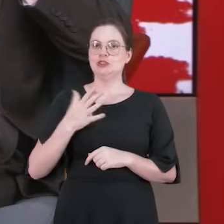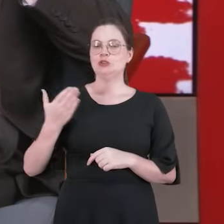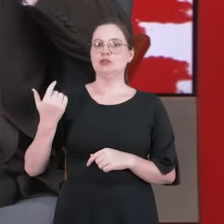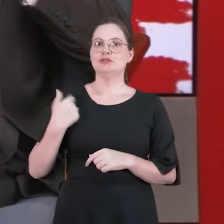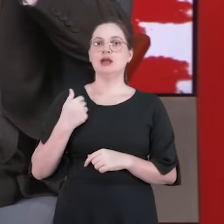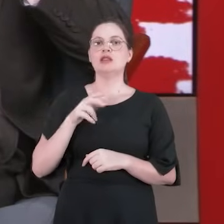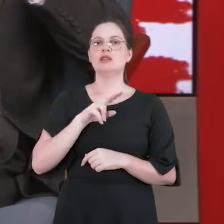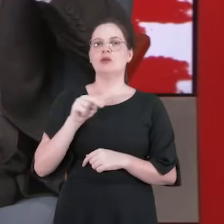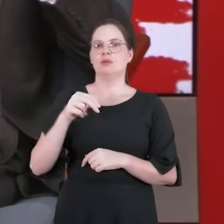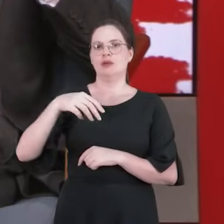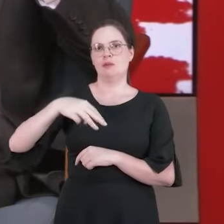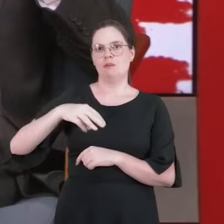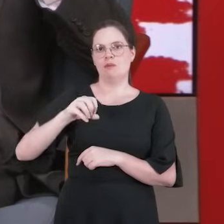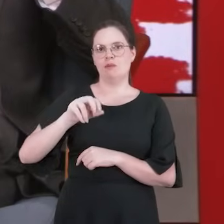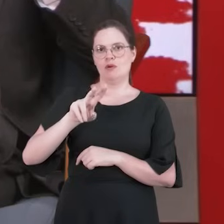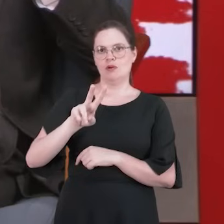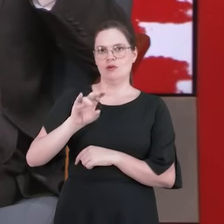pentecostais.